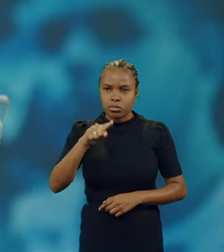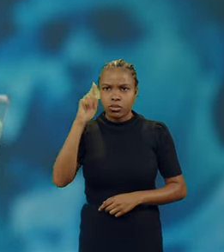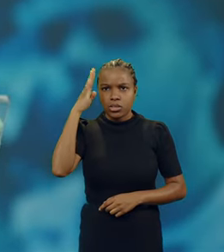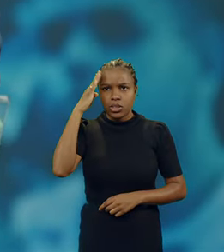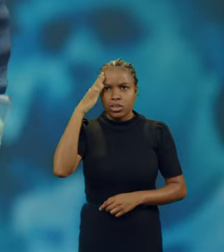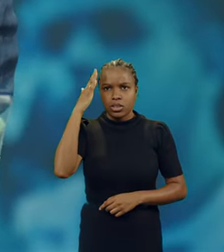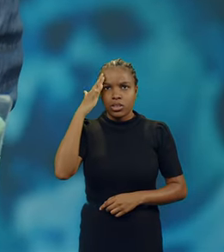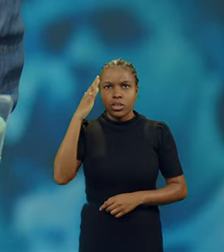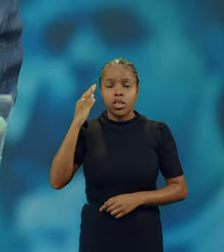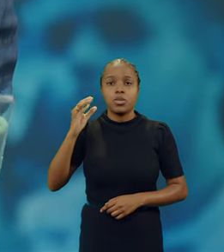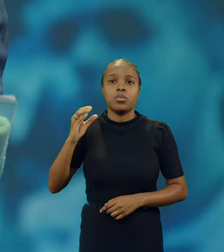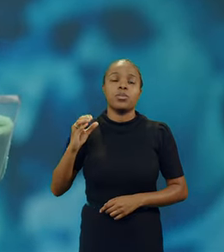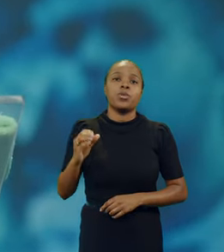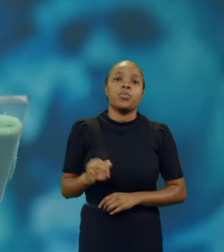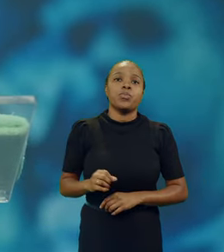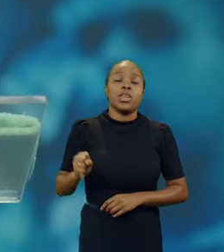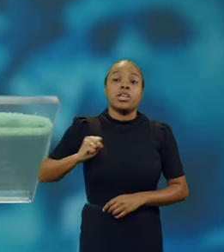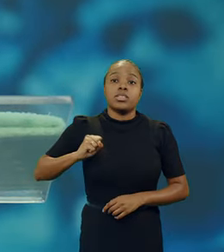de Samuel.